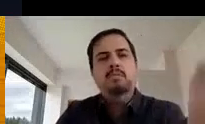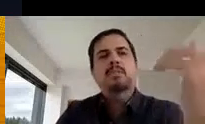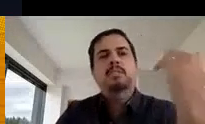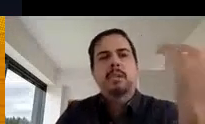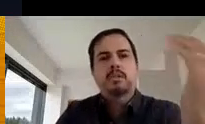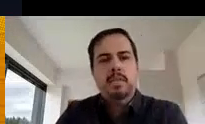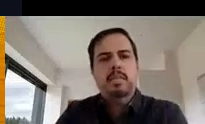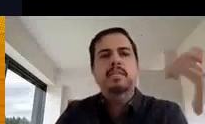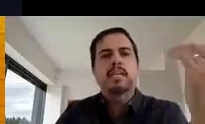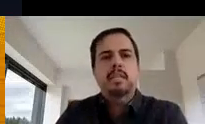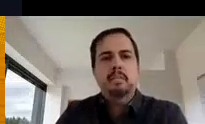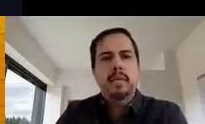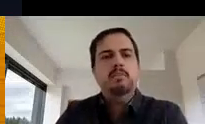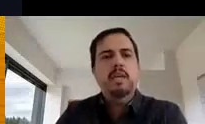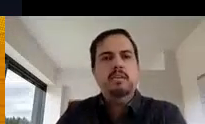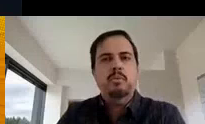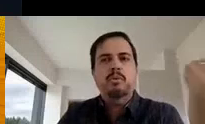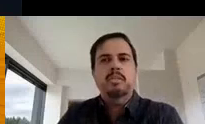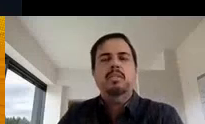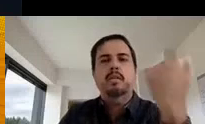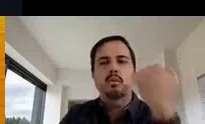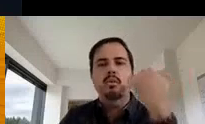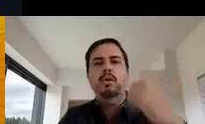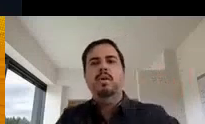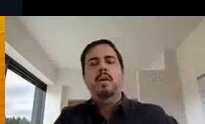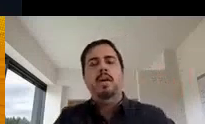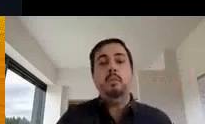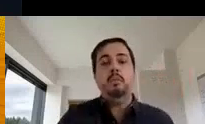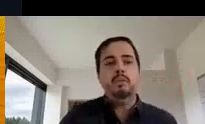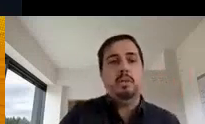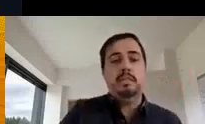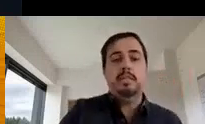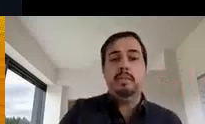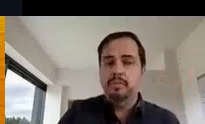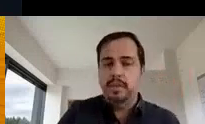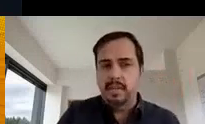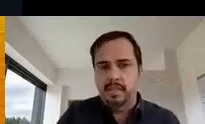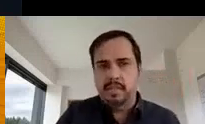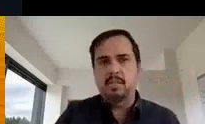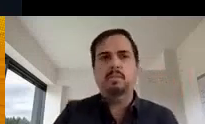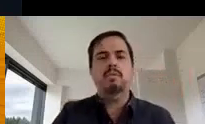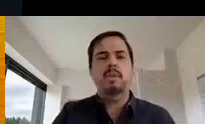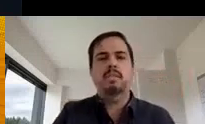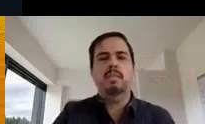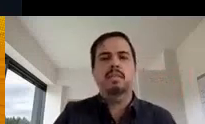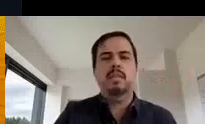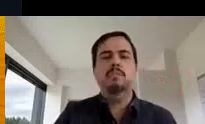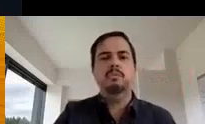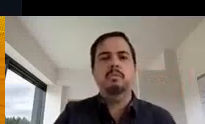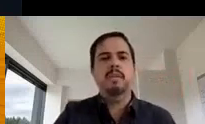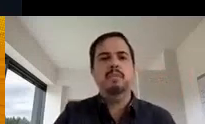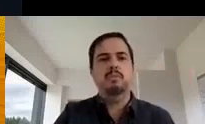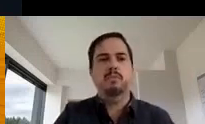nessa era, a gente tem muito ainda de meritocracia, tem que ter mesmo, né? Isso é uma coisa que se herdou, mas uma meritocracia também diferente, uma meritocracia que tem muito